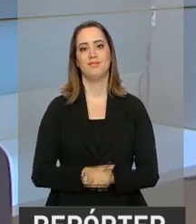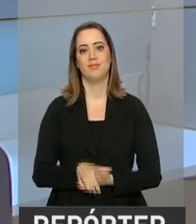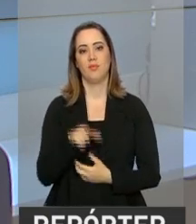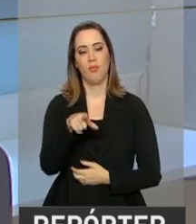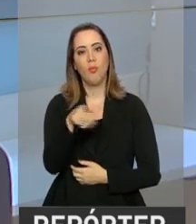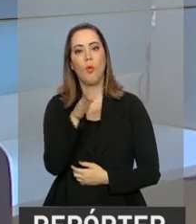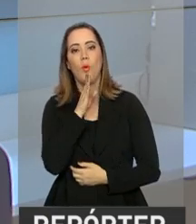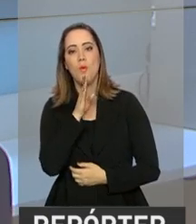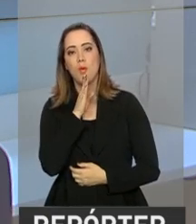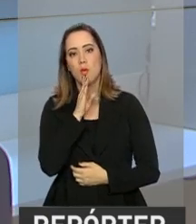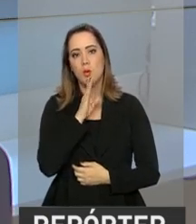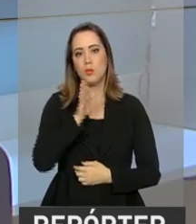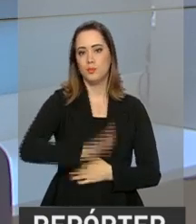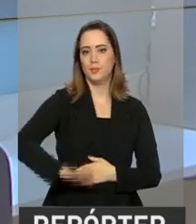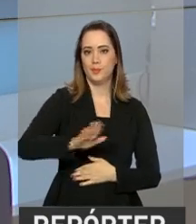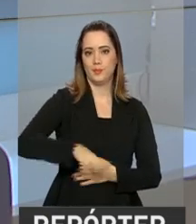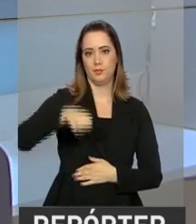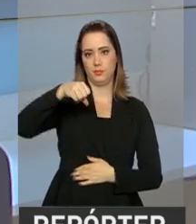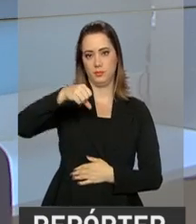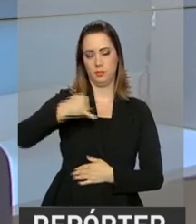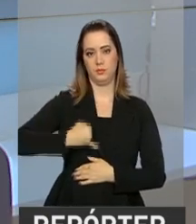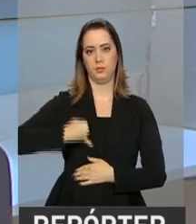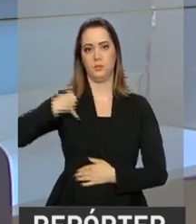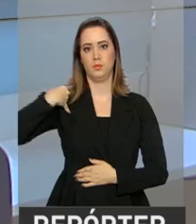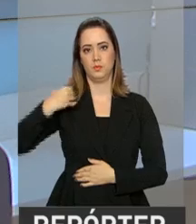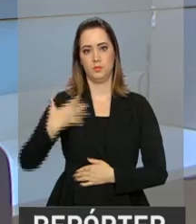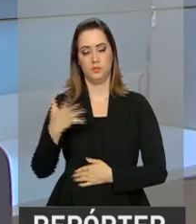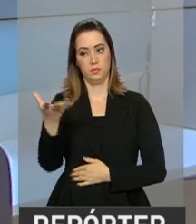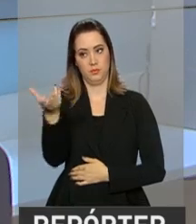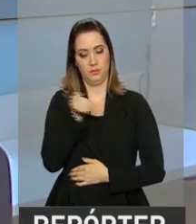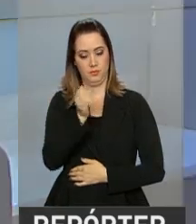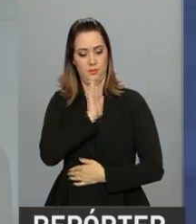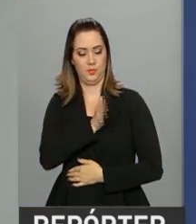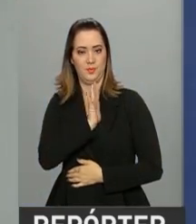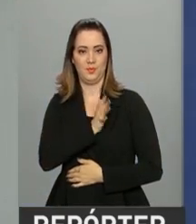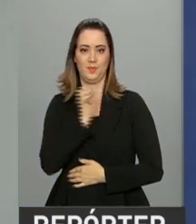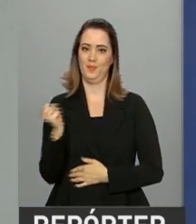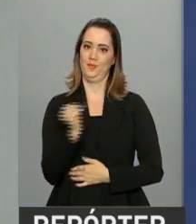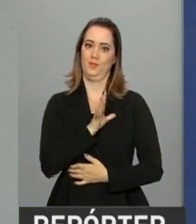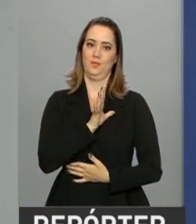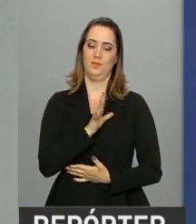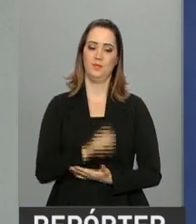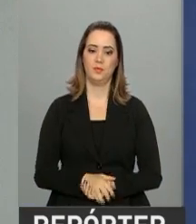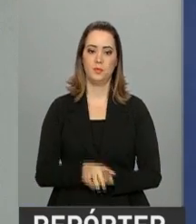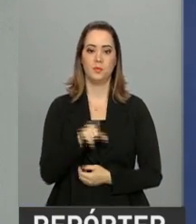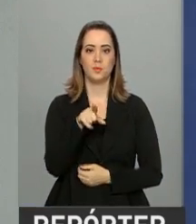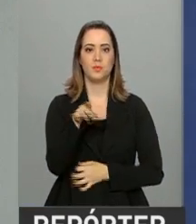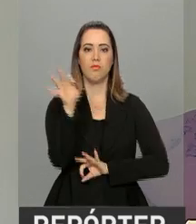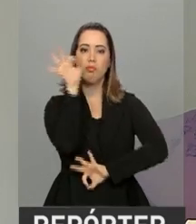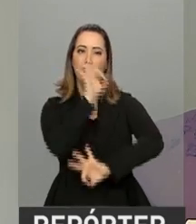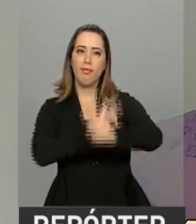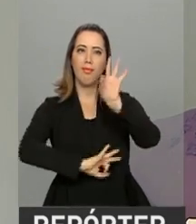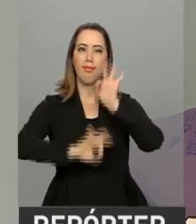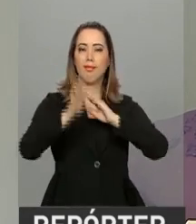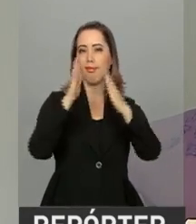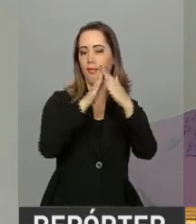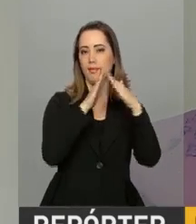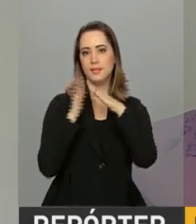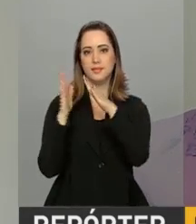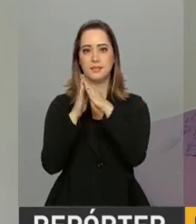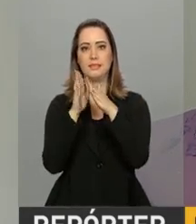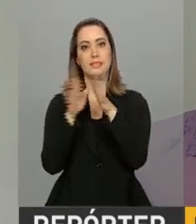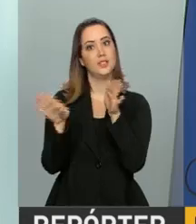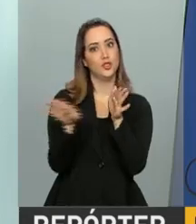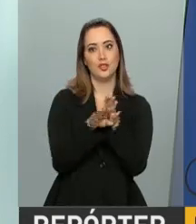menina Ana Júlia de 9 anos que recebeu um novo coração a casa decorada mostra que ela acabou de